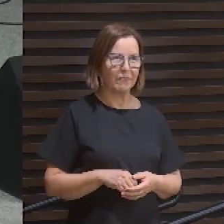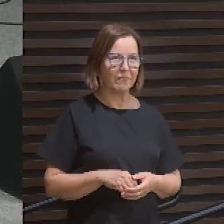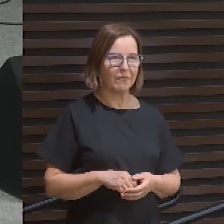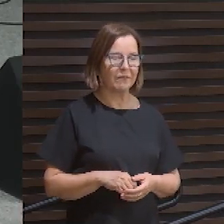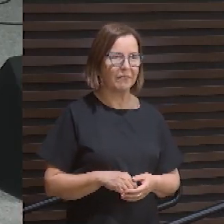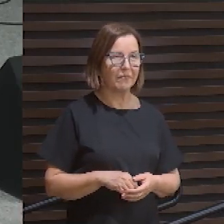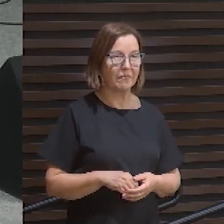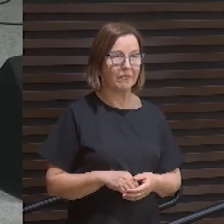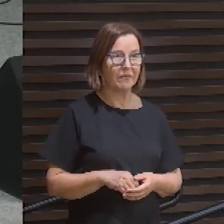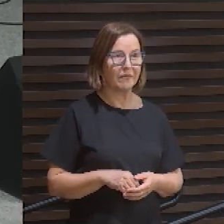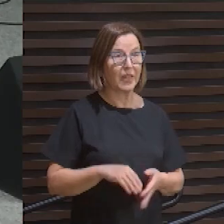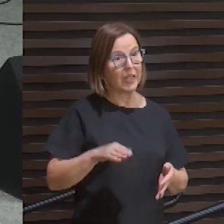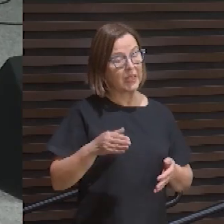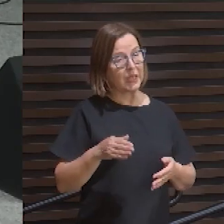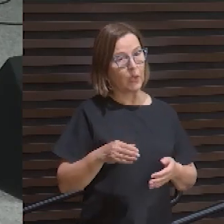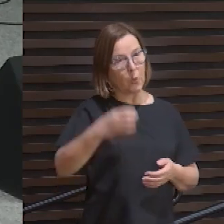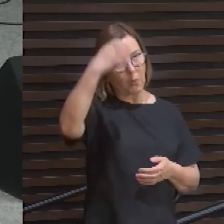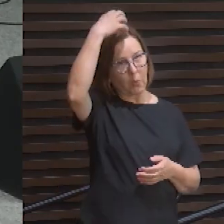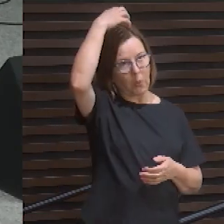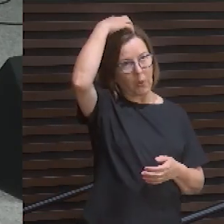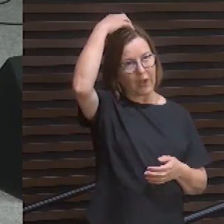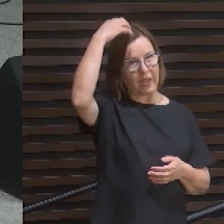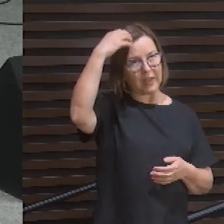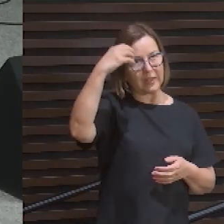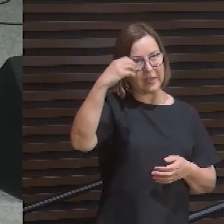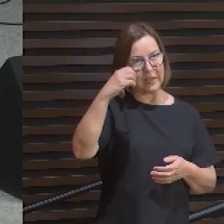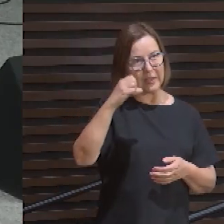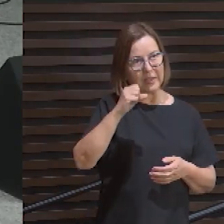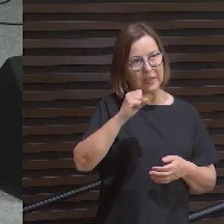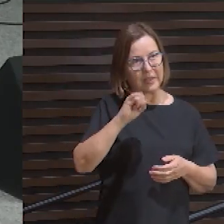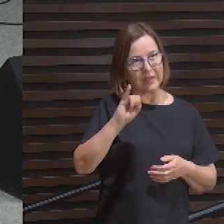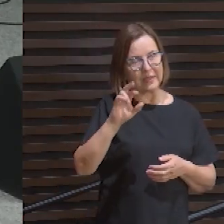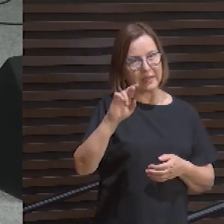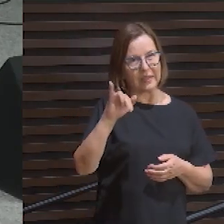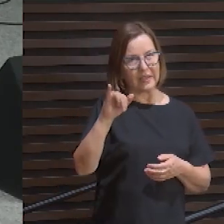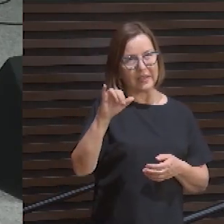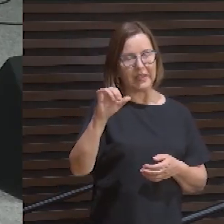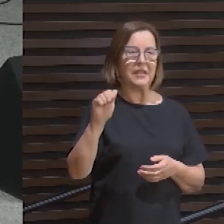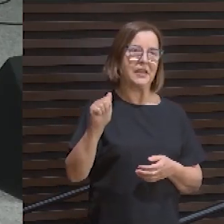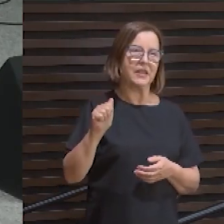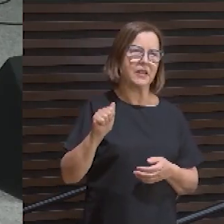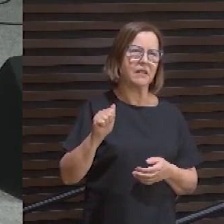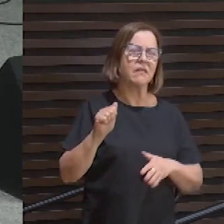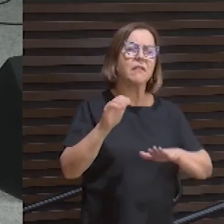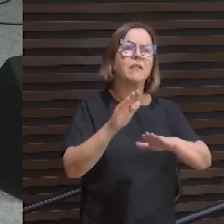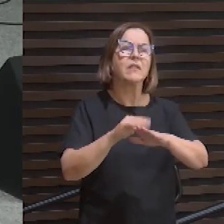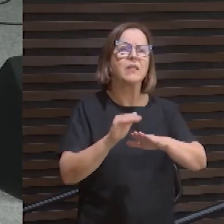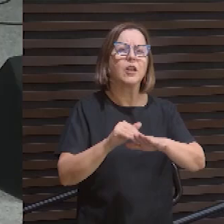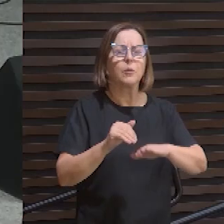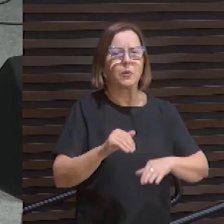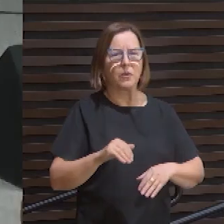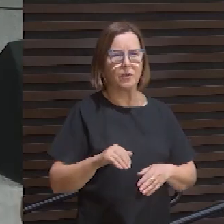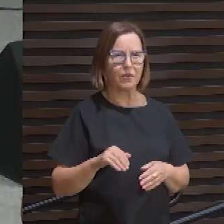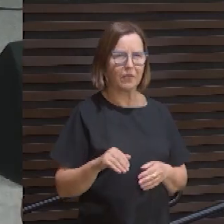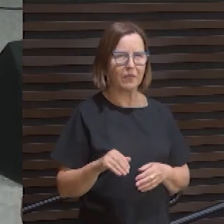do rei da Síria chamar o seu staff e dizer assim, quem de vocês é